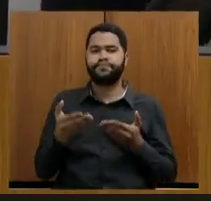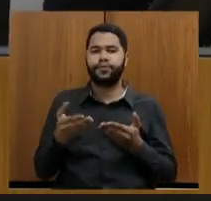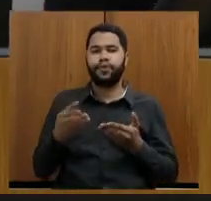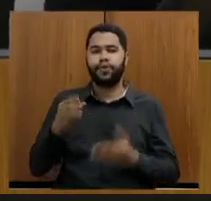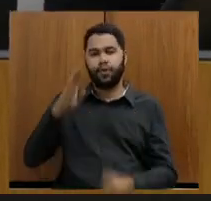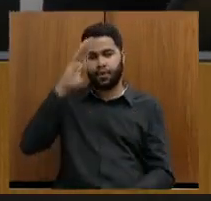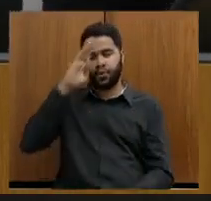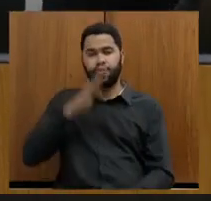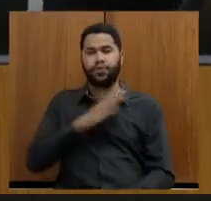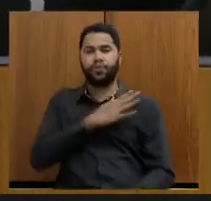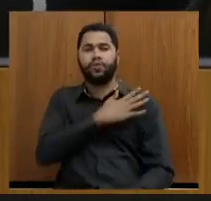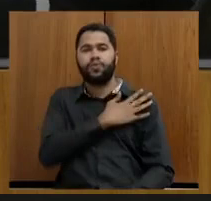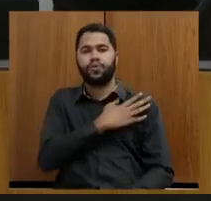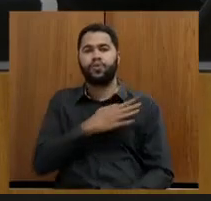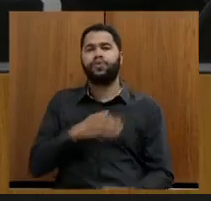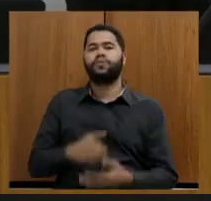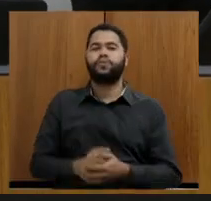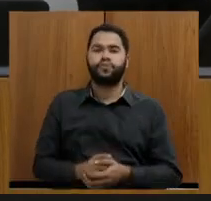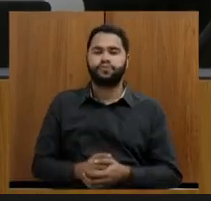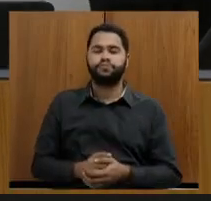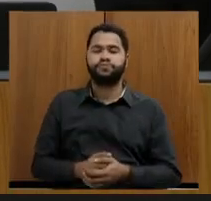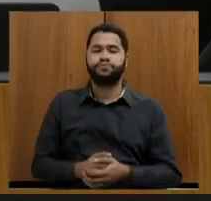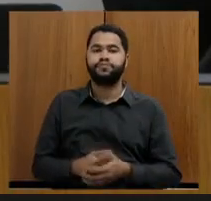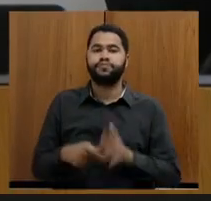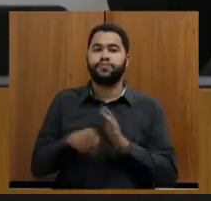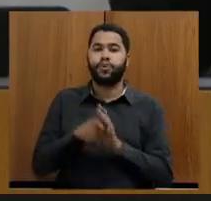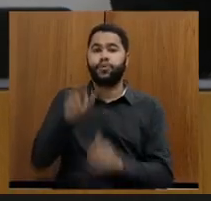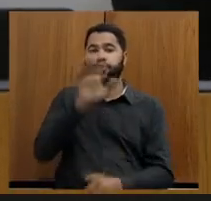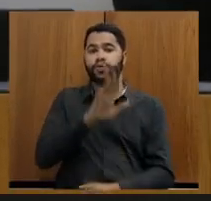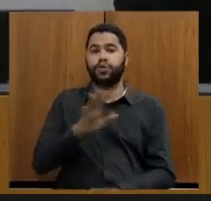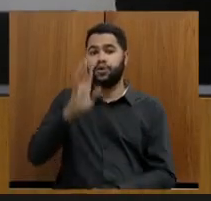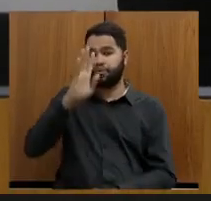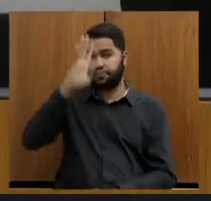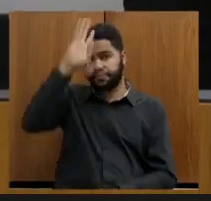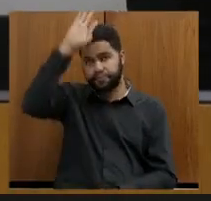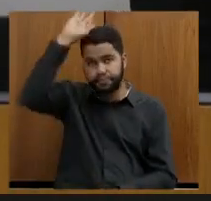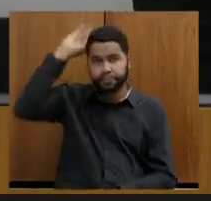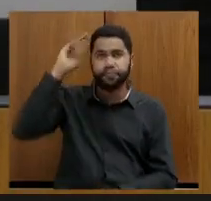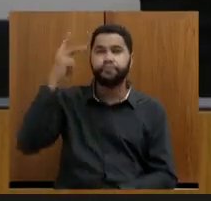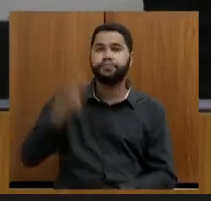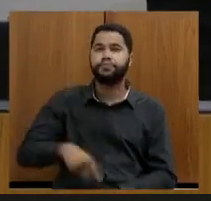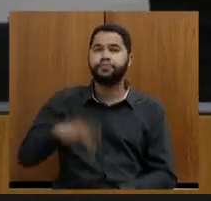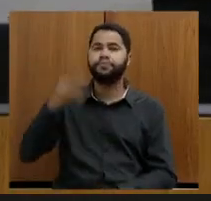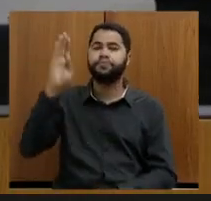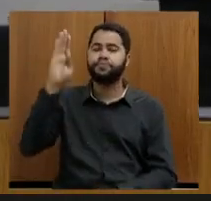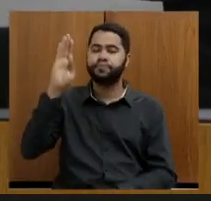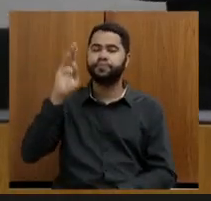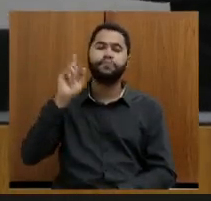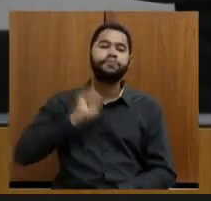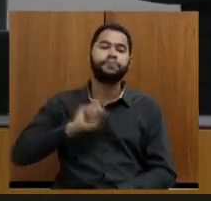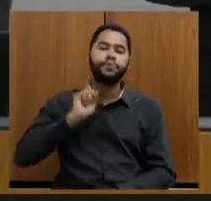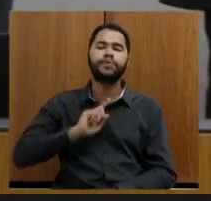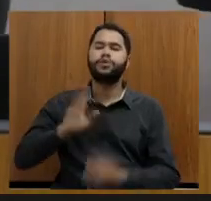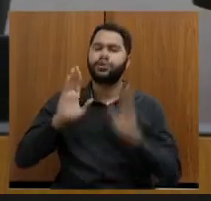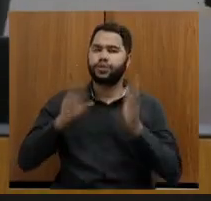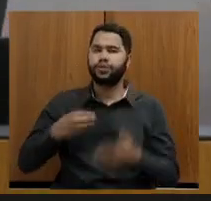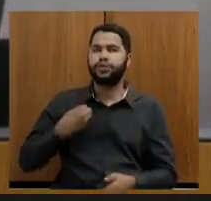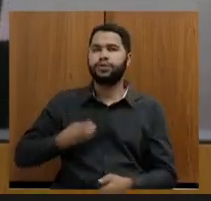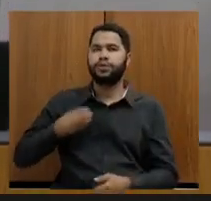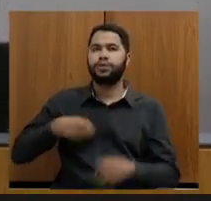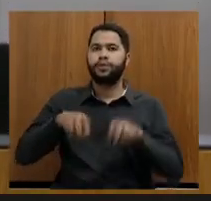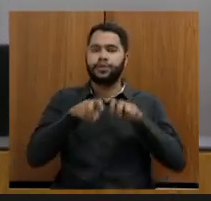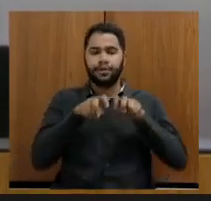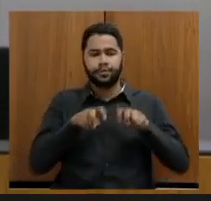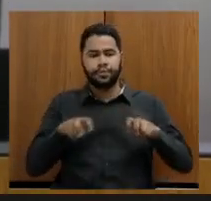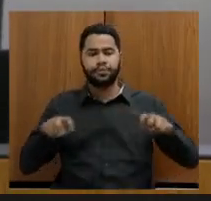o Coronel BM Edgar Estevão da Silva Comandante Geral do Corpo de Bombeiros Militar de Minas Gerais que esse acho que faz presente